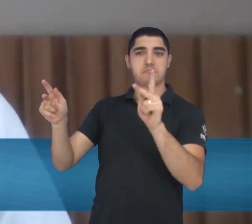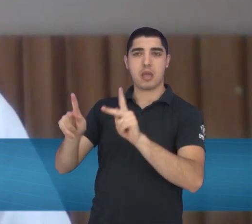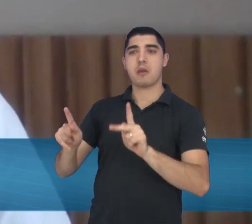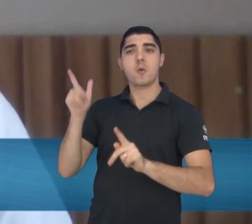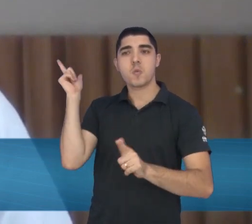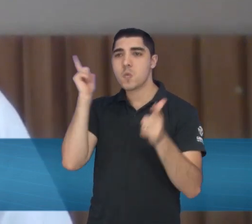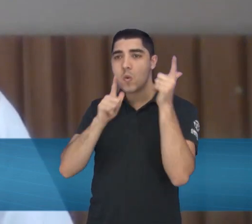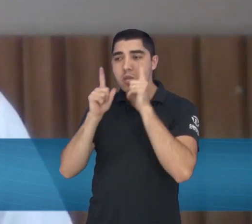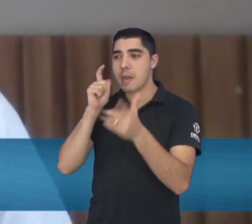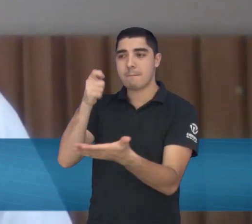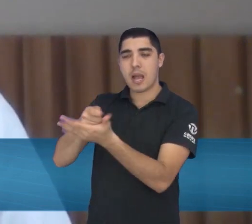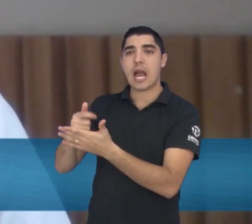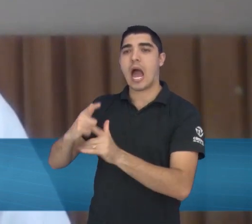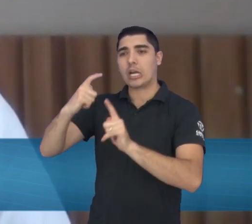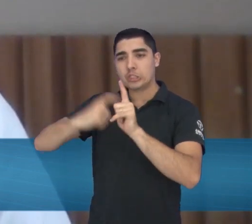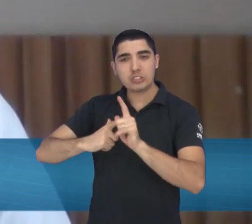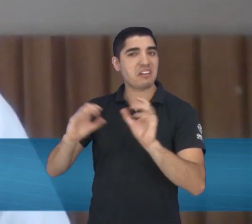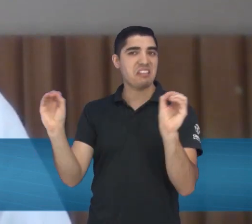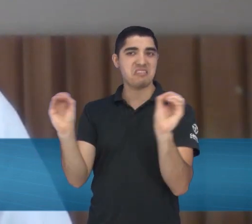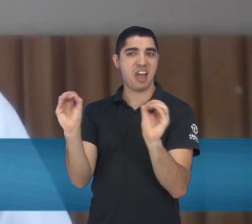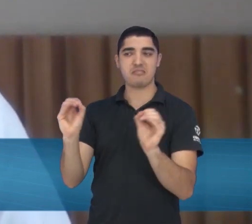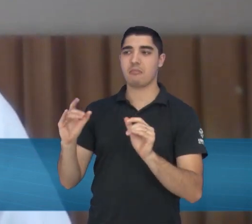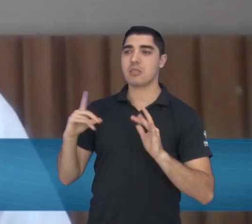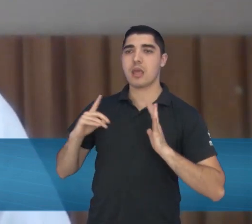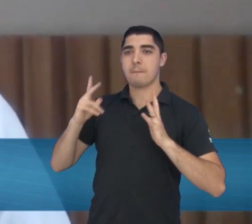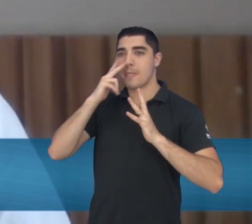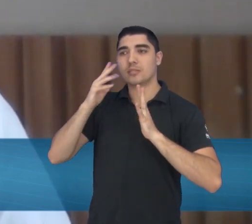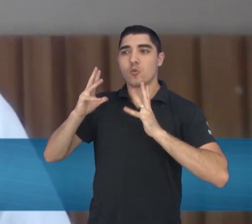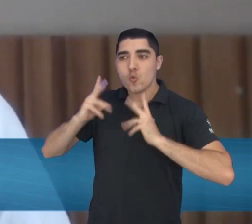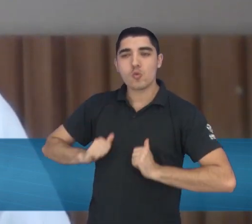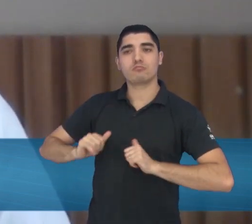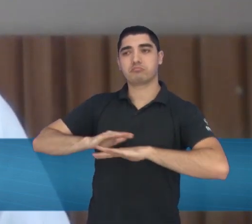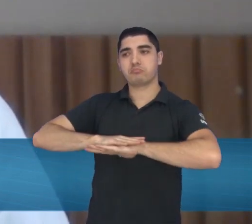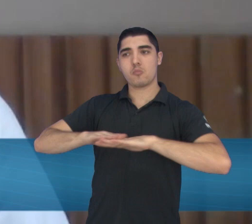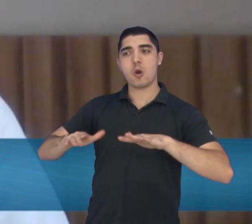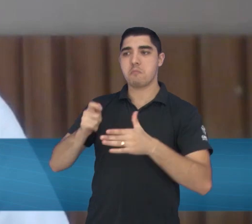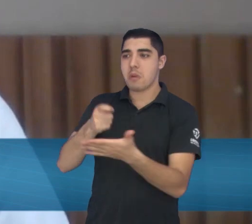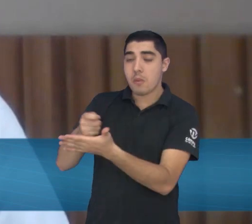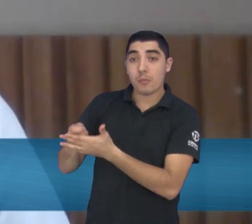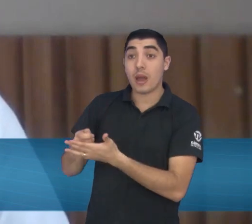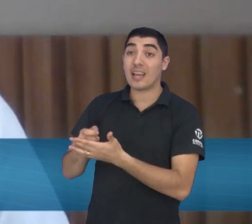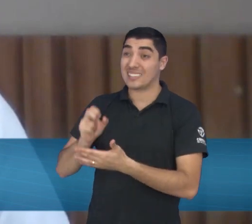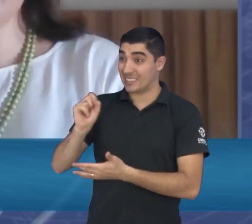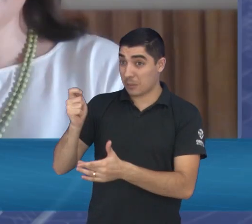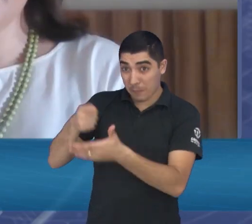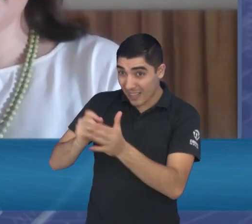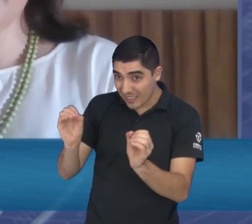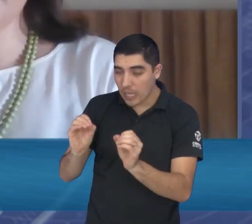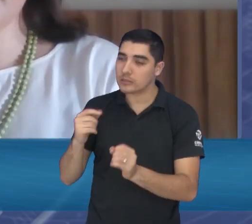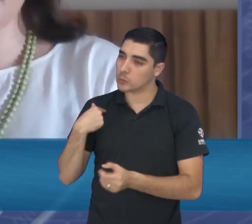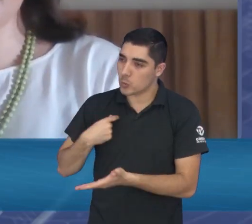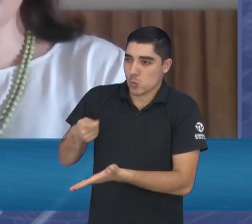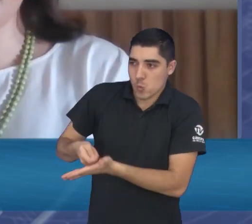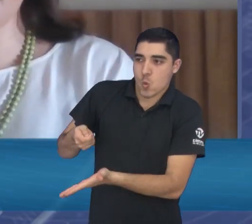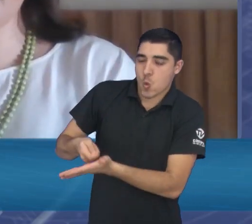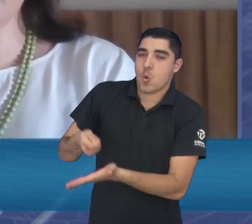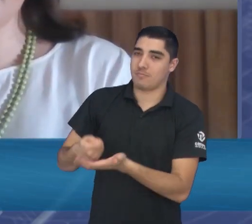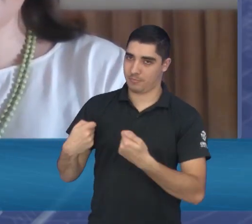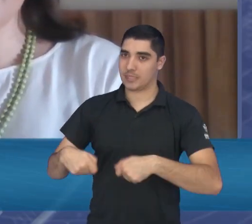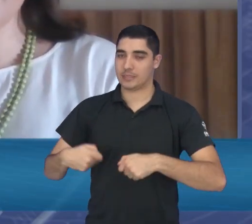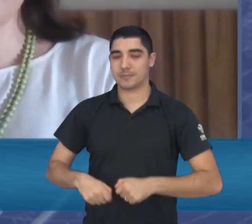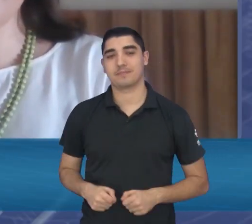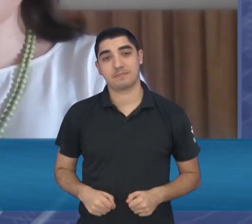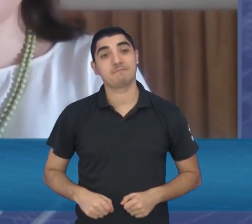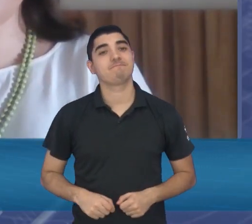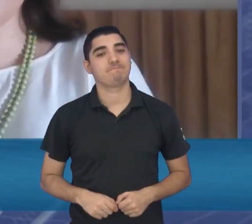Caso contrário, aí a gente precisa realmente ser um pouco mais incisivo em relação às cobranças. É isso.